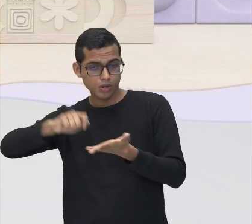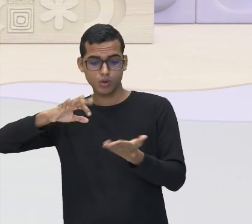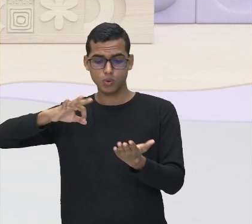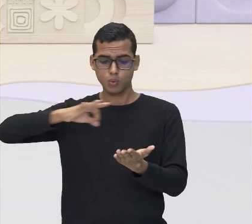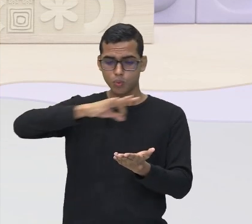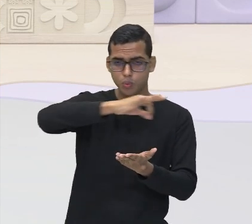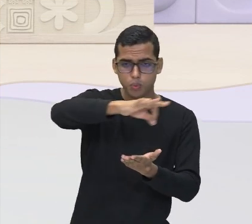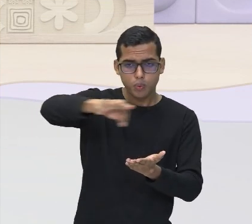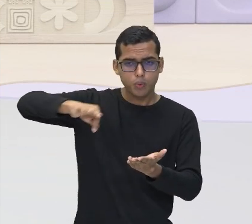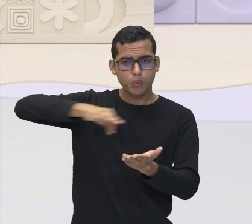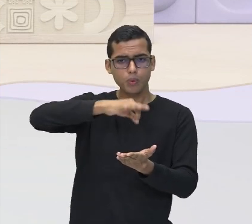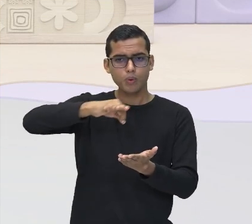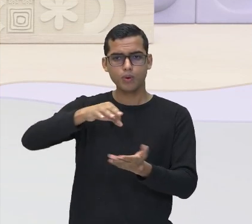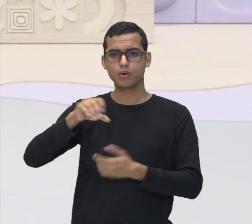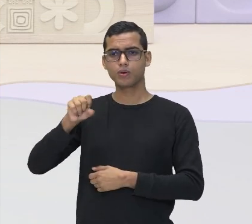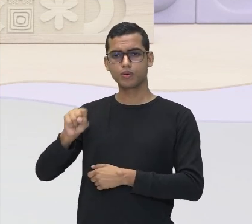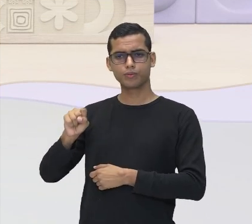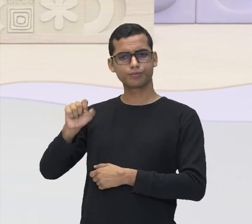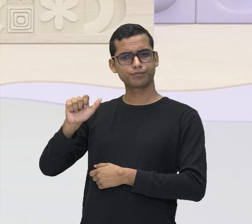Olha bem aqui,